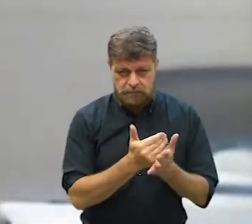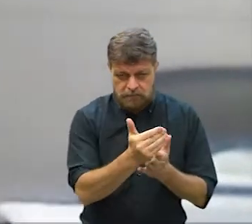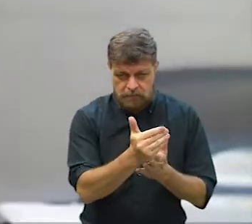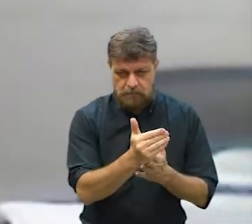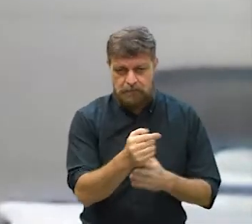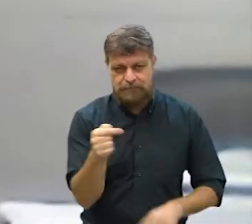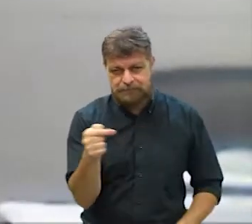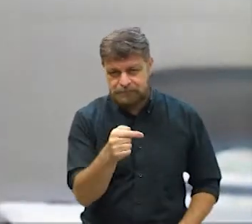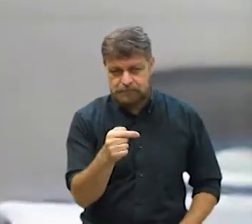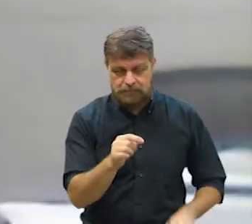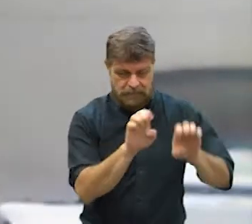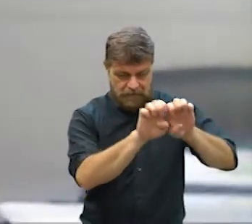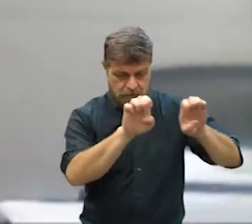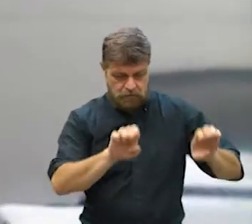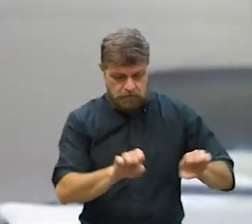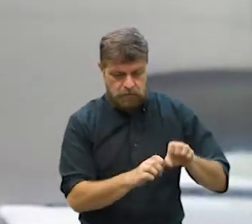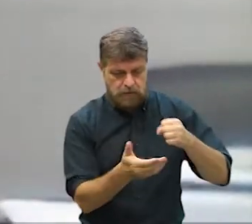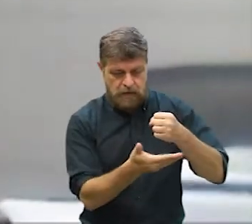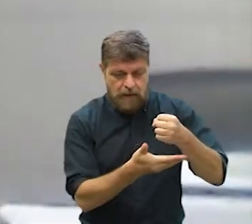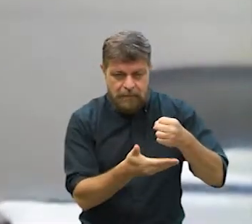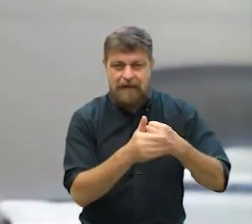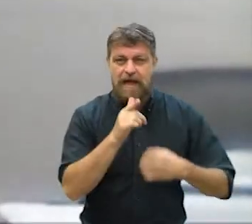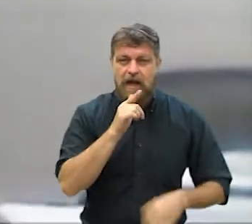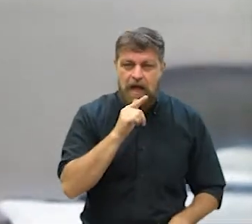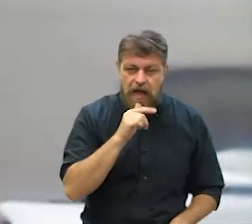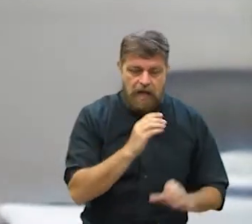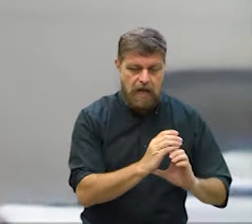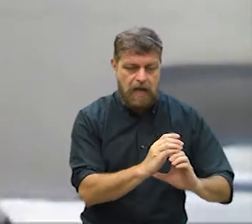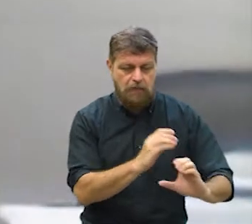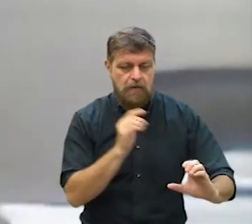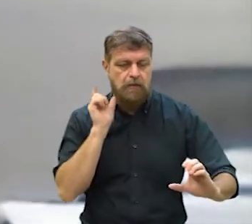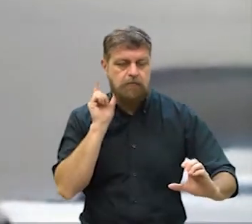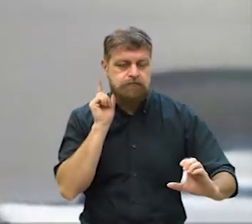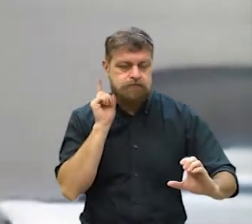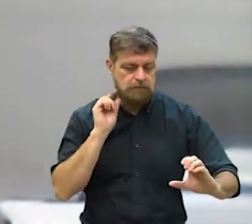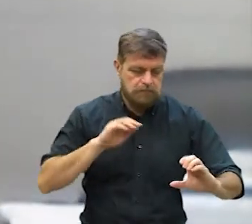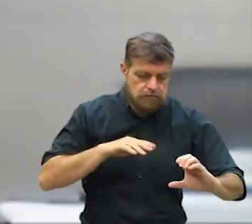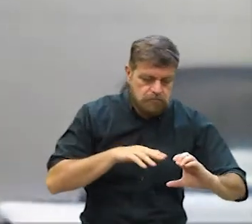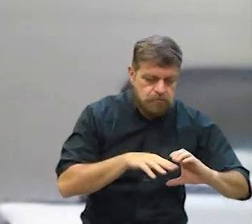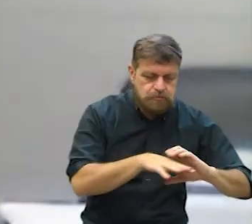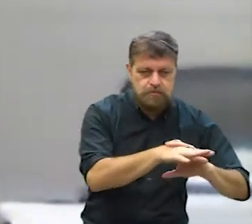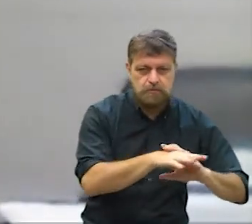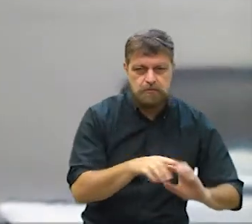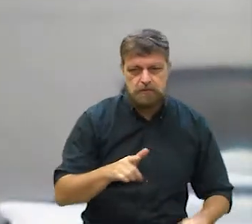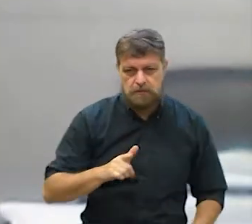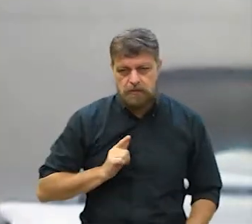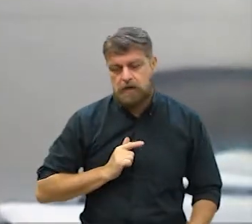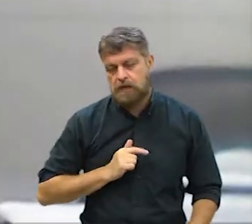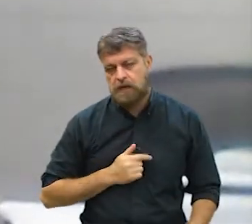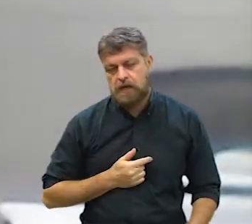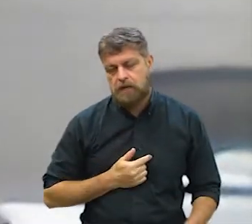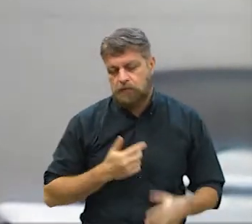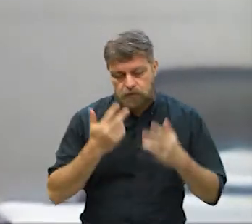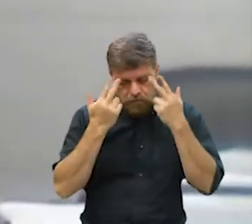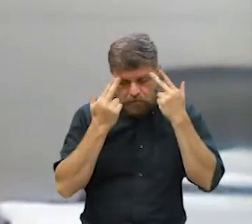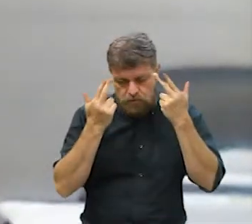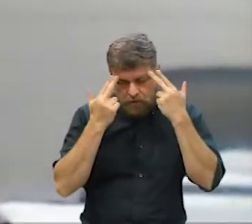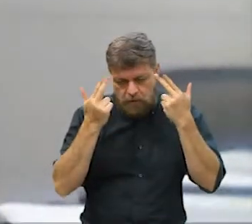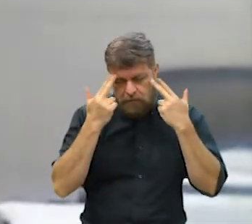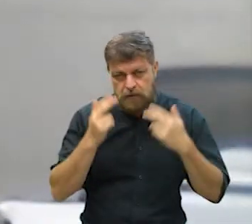iniciado o processo de infraestrutura, rede de água, rede de esgoto e tal. Então, isso é muito comum, isso aí, é uma